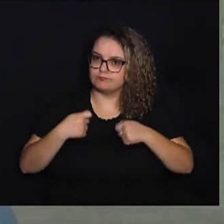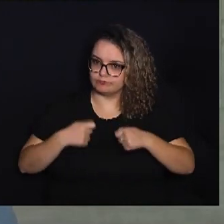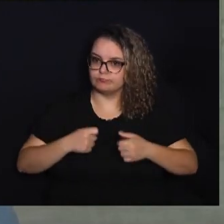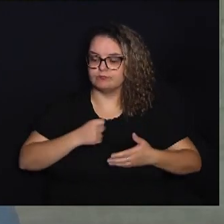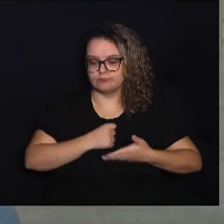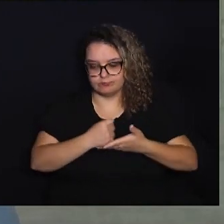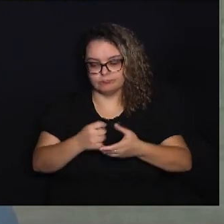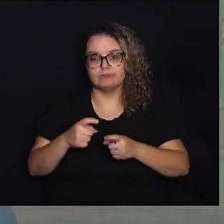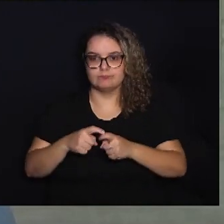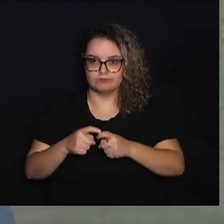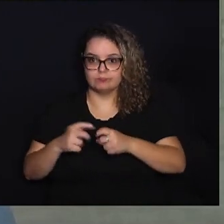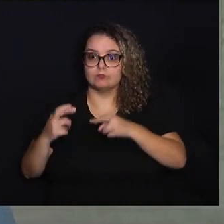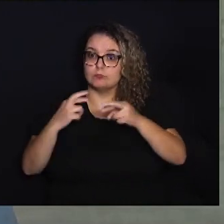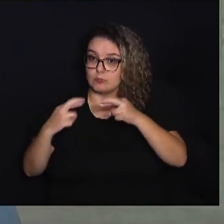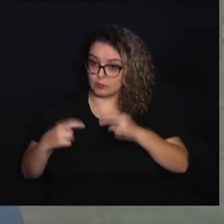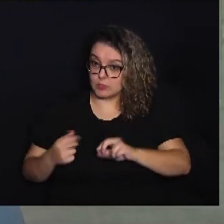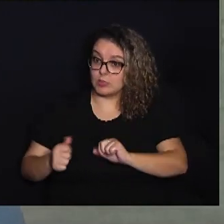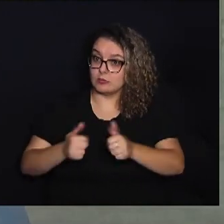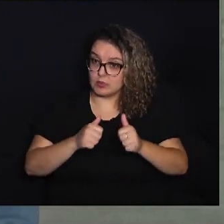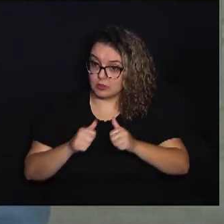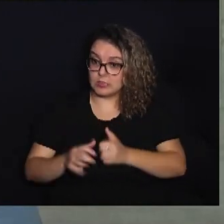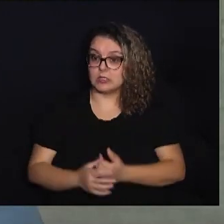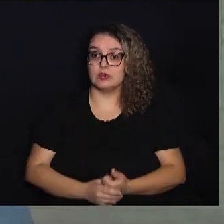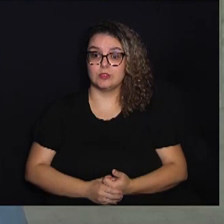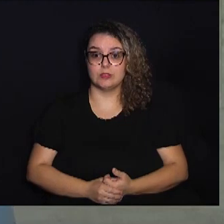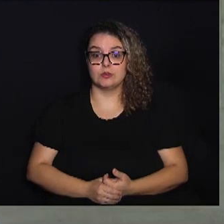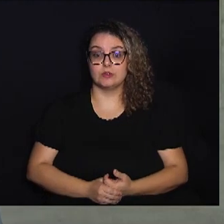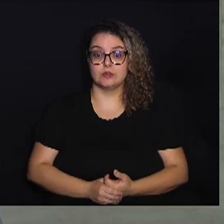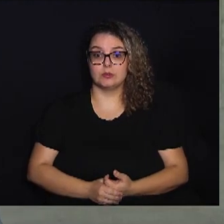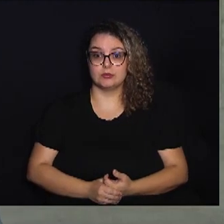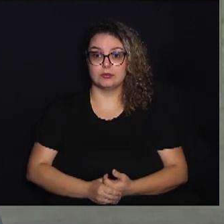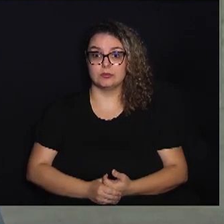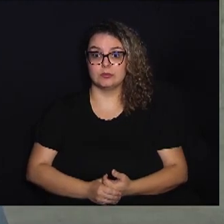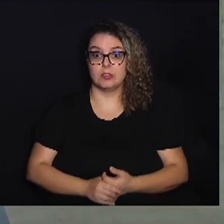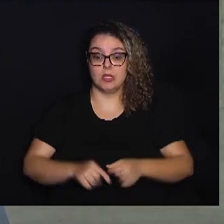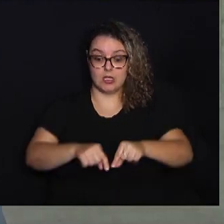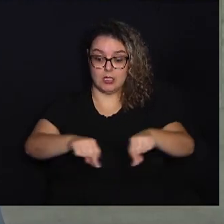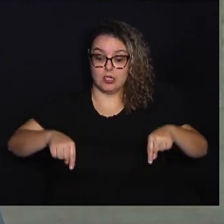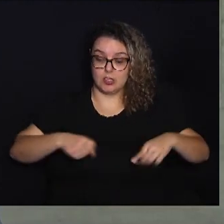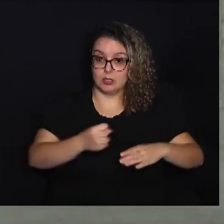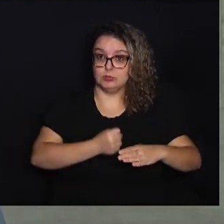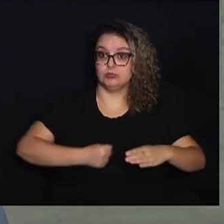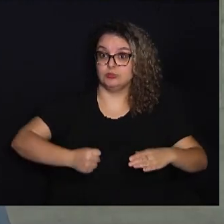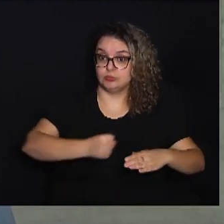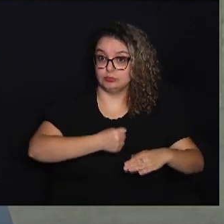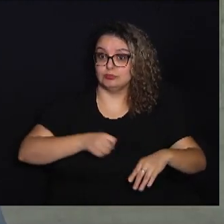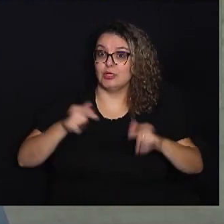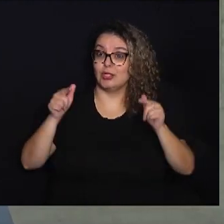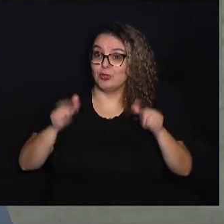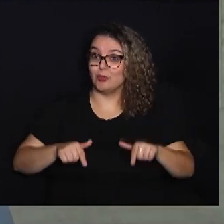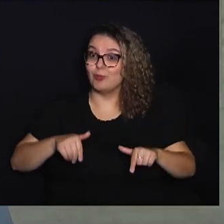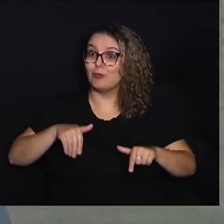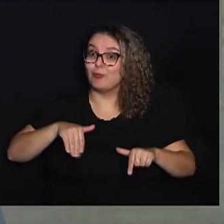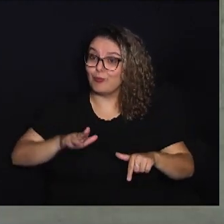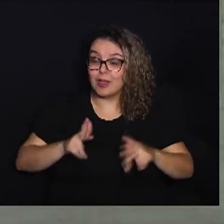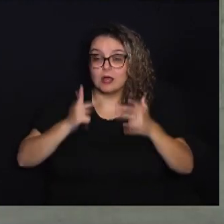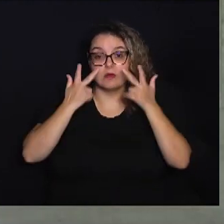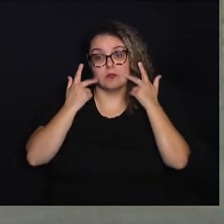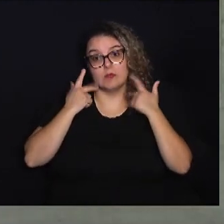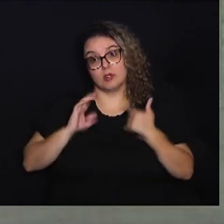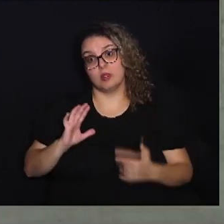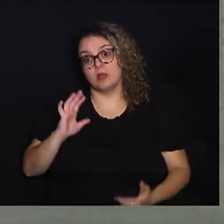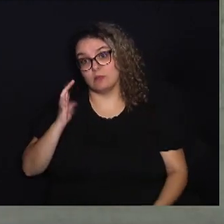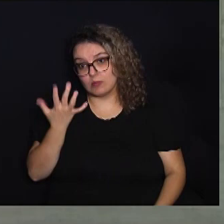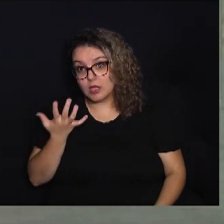médico para que o médico faça uma avaliação eh a cozinha a cozinha é o local mais comum onde acontece